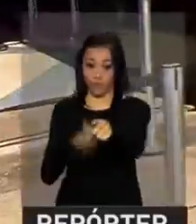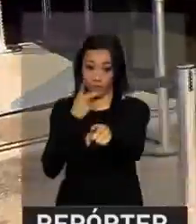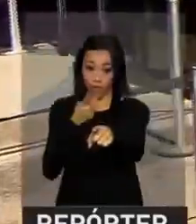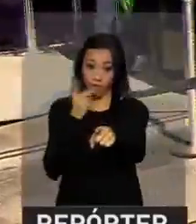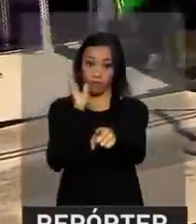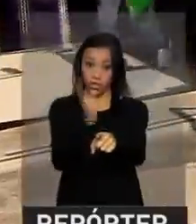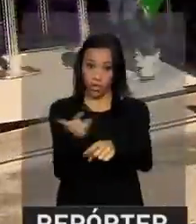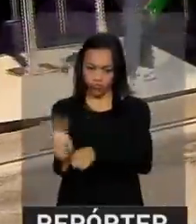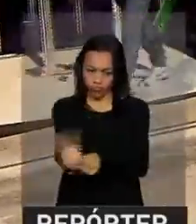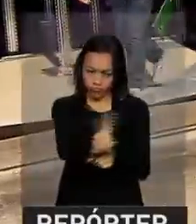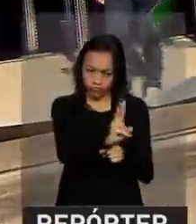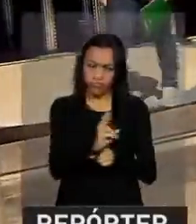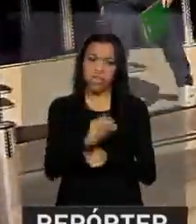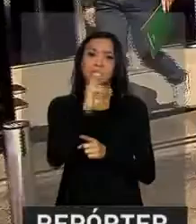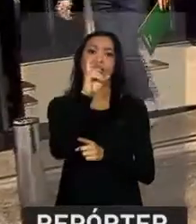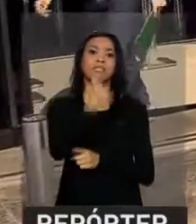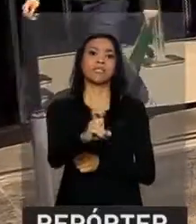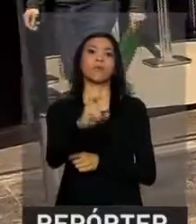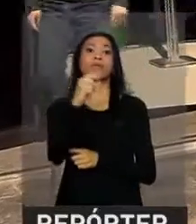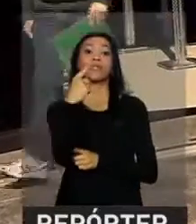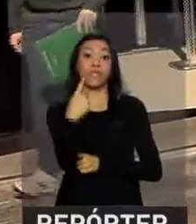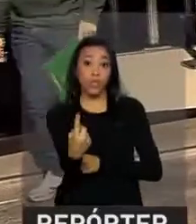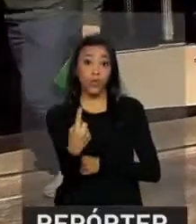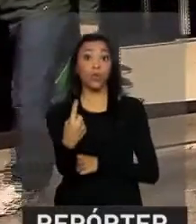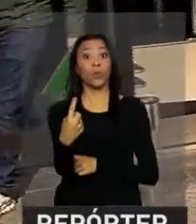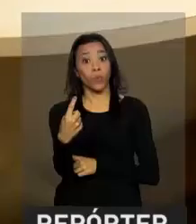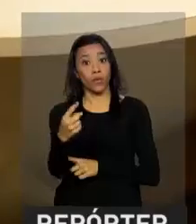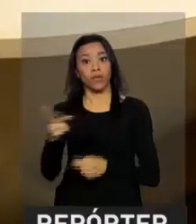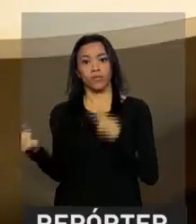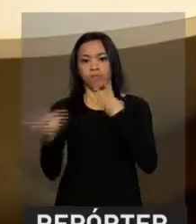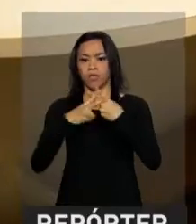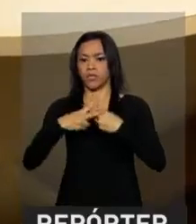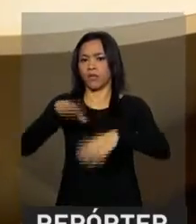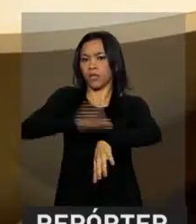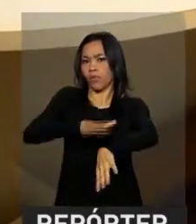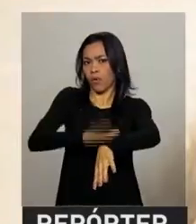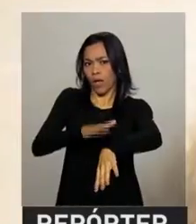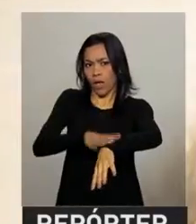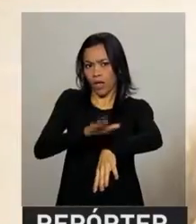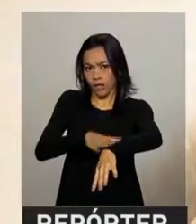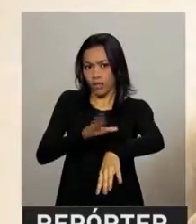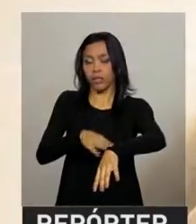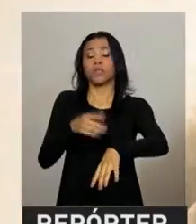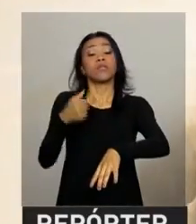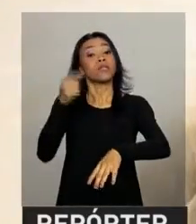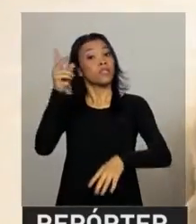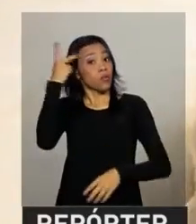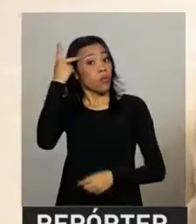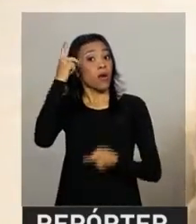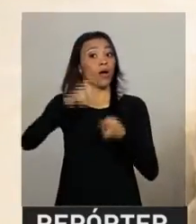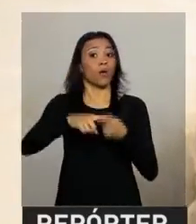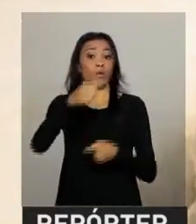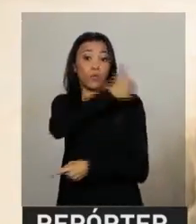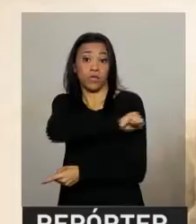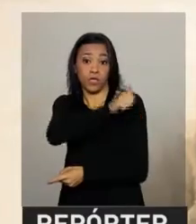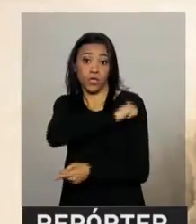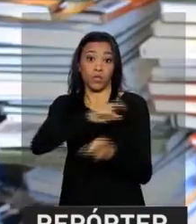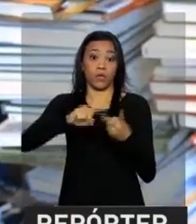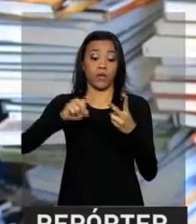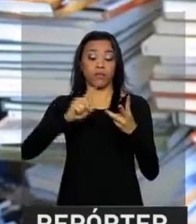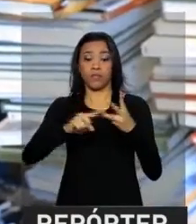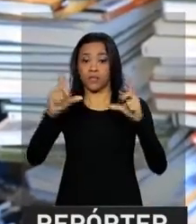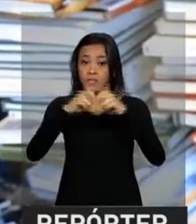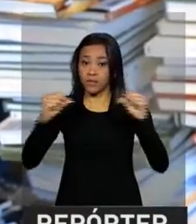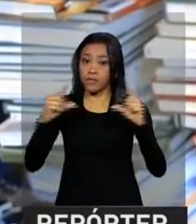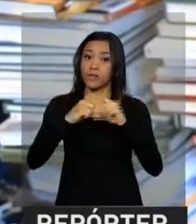foram executados 51 mandados, entre prisão temporária e busca e apreensão, em São Paulo, Rio de Janeiro e Brasília.